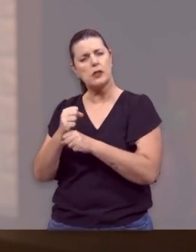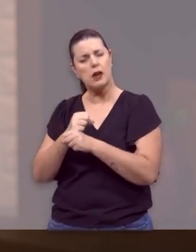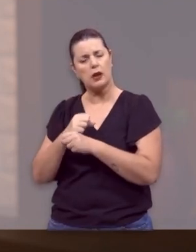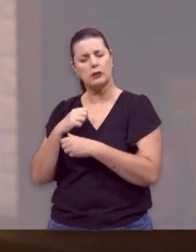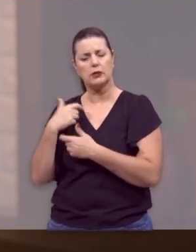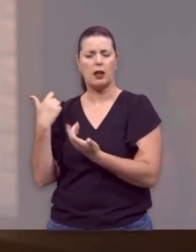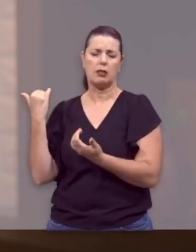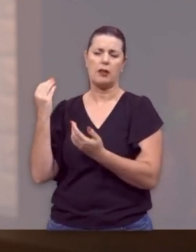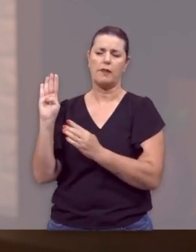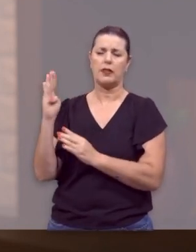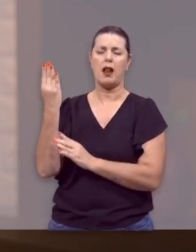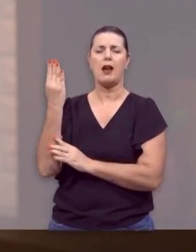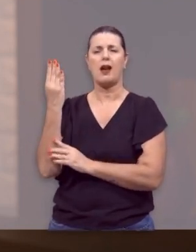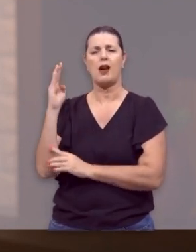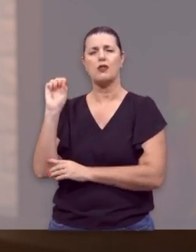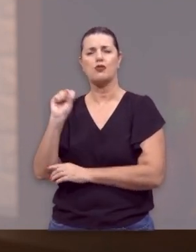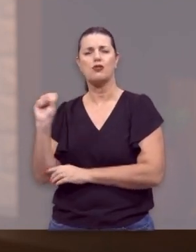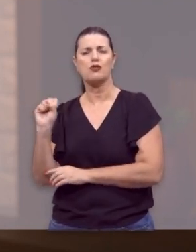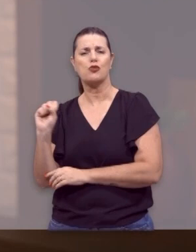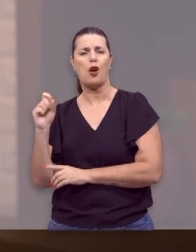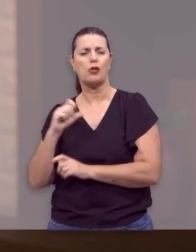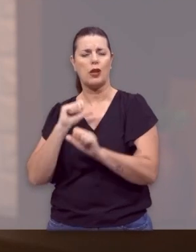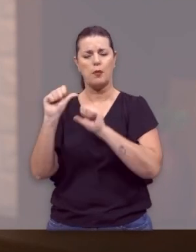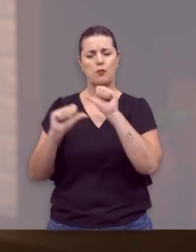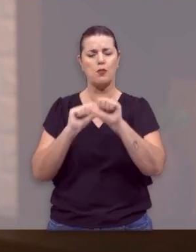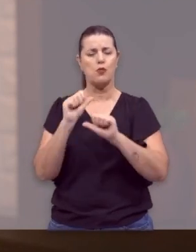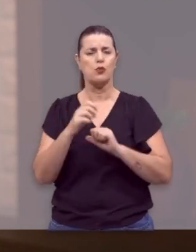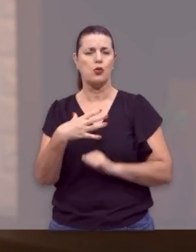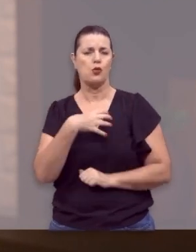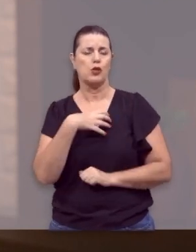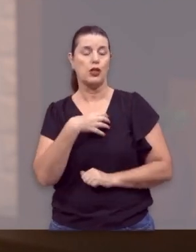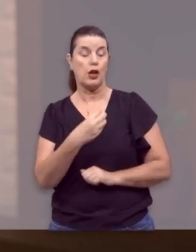por isso ele tem uma família disfuncional,